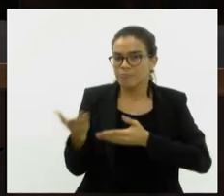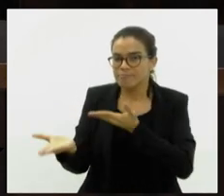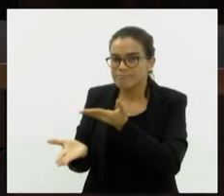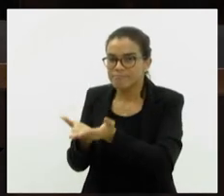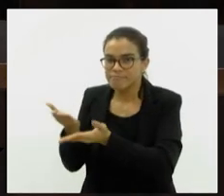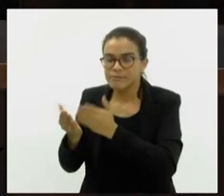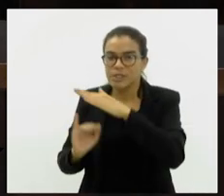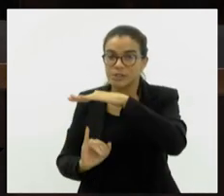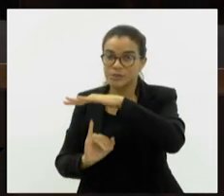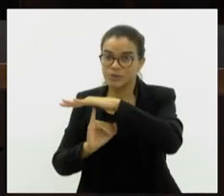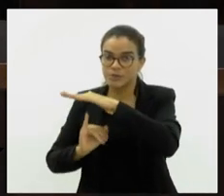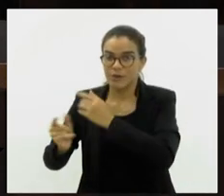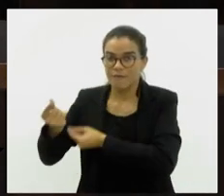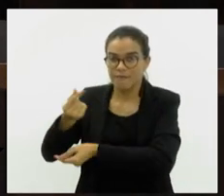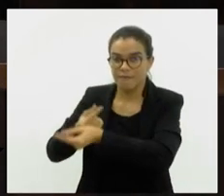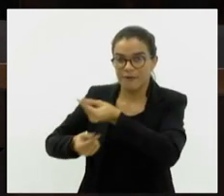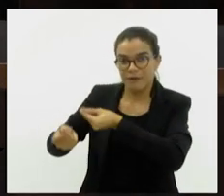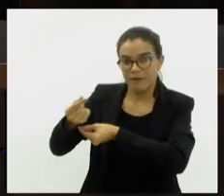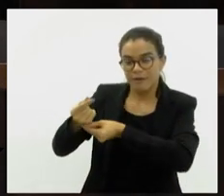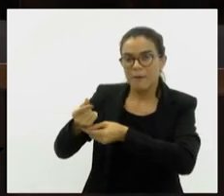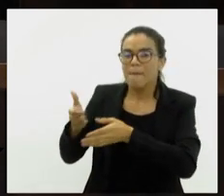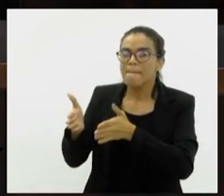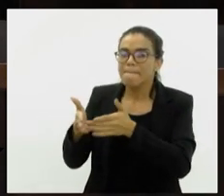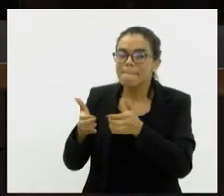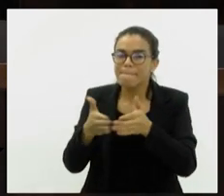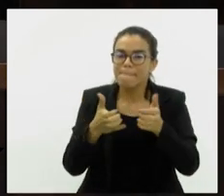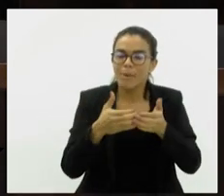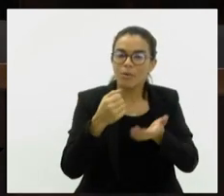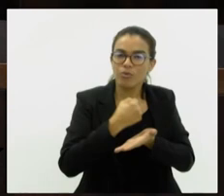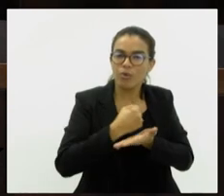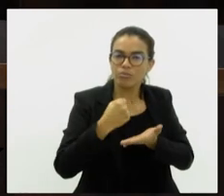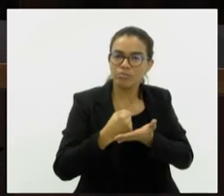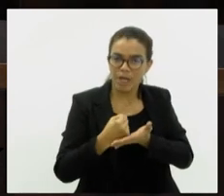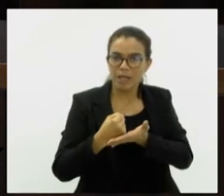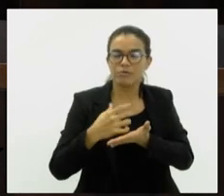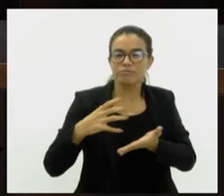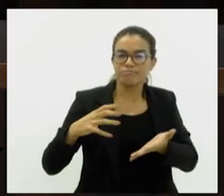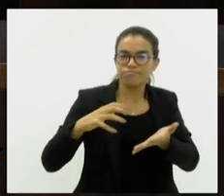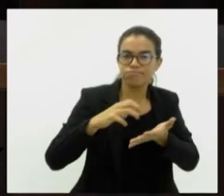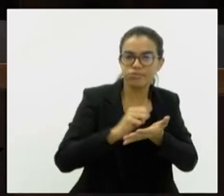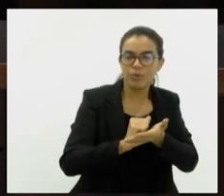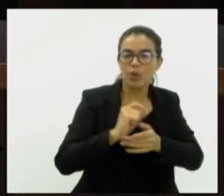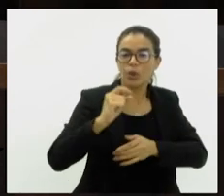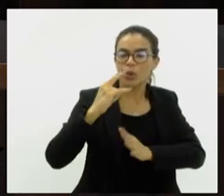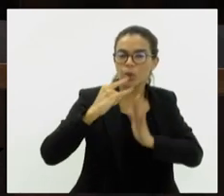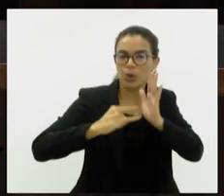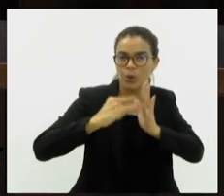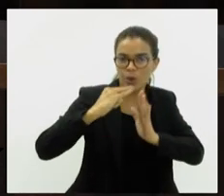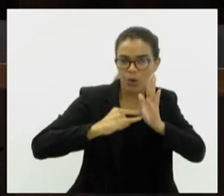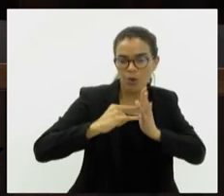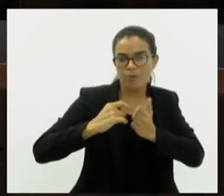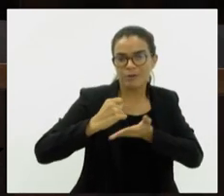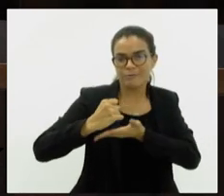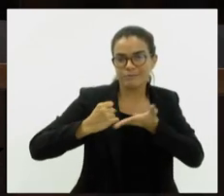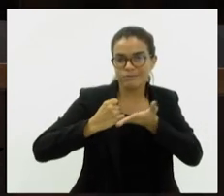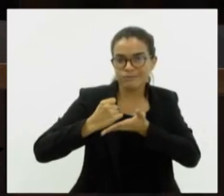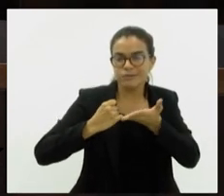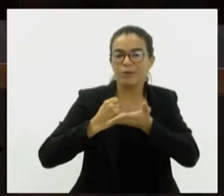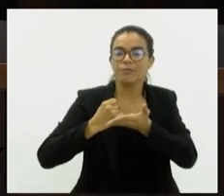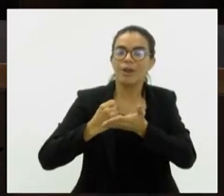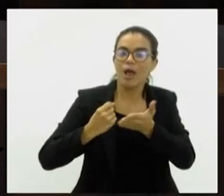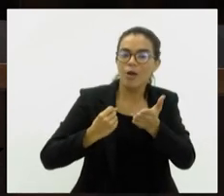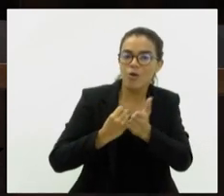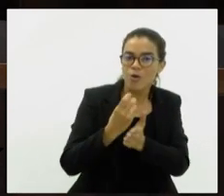das instituições financeiras a pedido os contratos de adesão e demais documentos essenciais para a relação de consumo